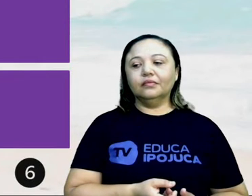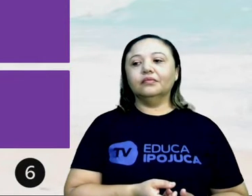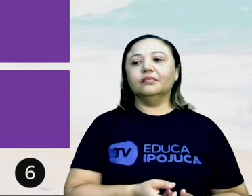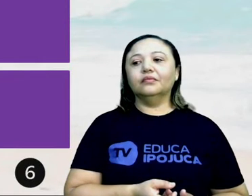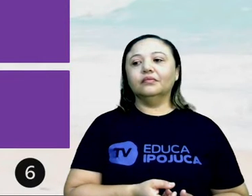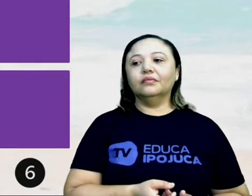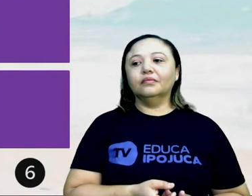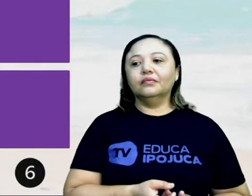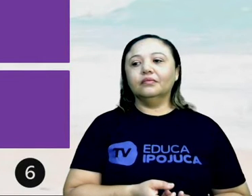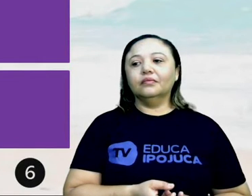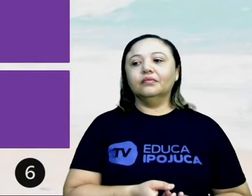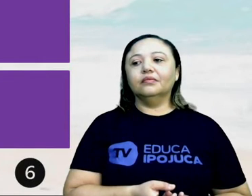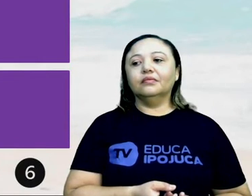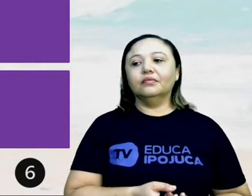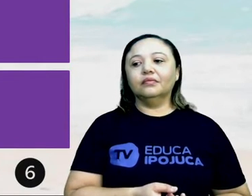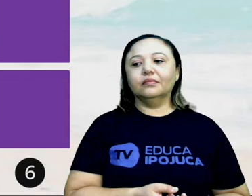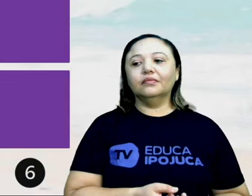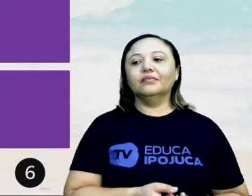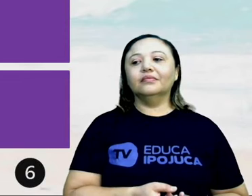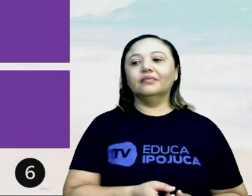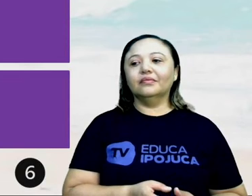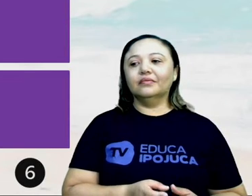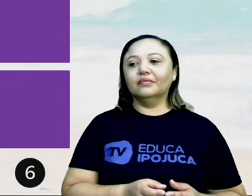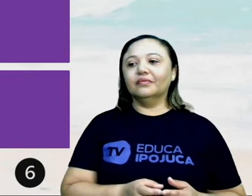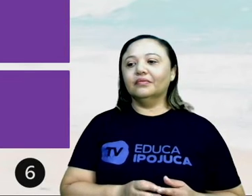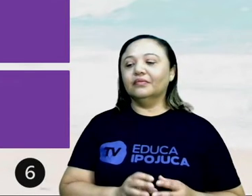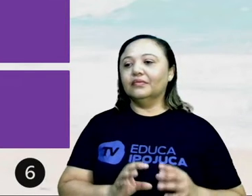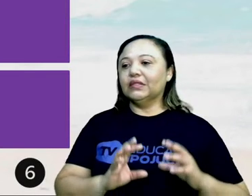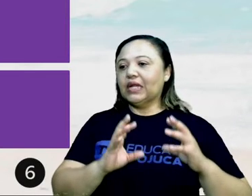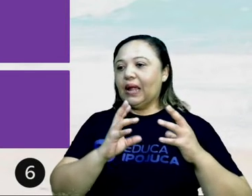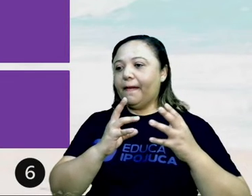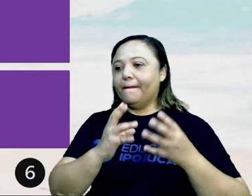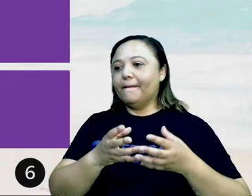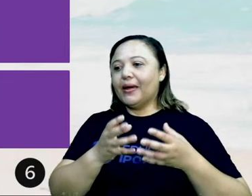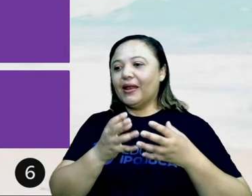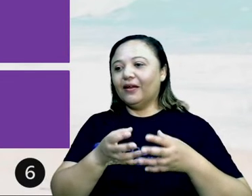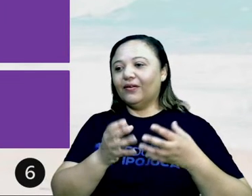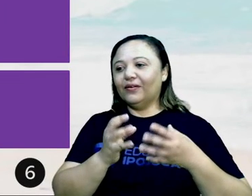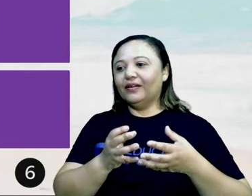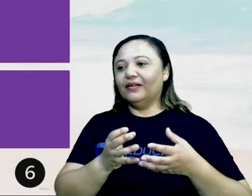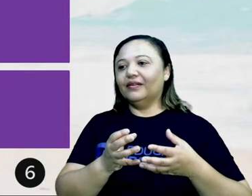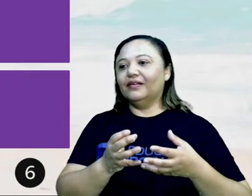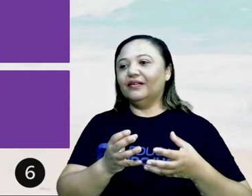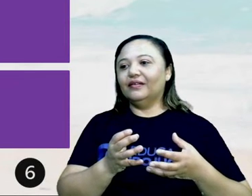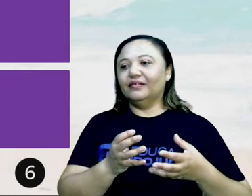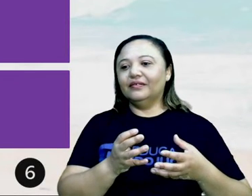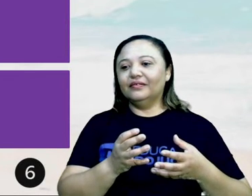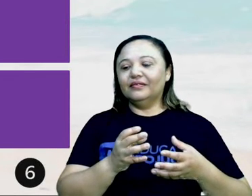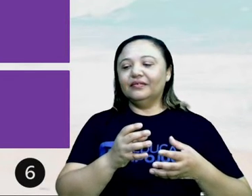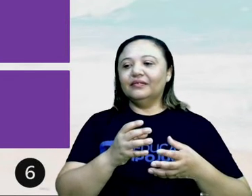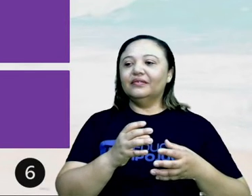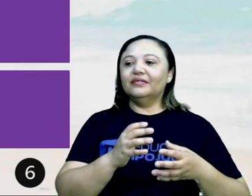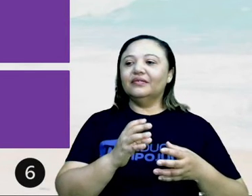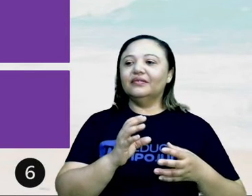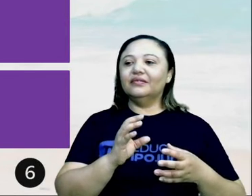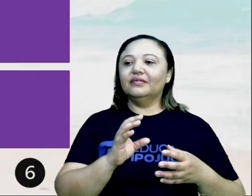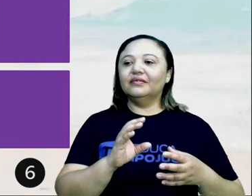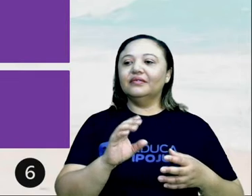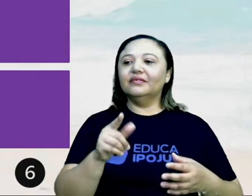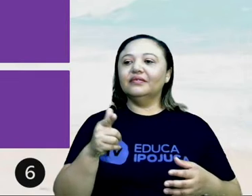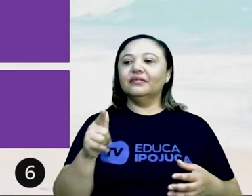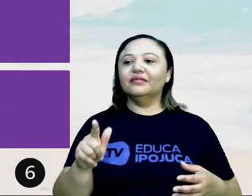4. Pois é, maracujá. E a gente já encontrou outro maracujá aqui. Lembra onde está o outro maracujá?